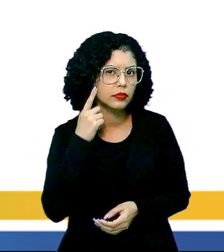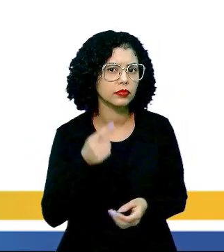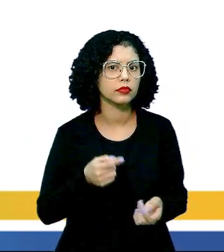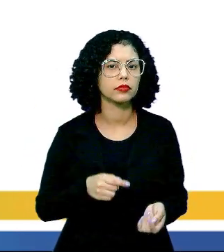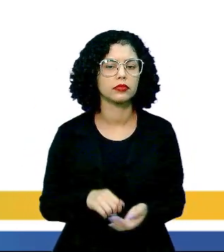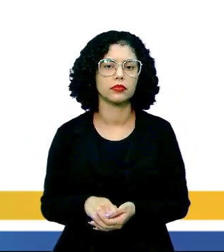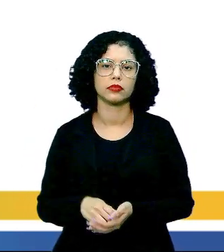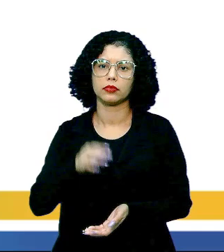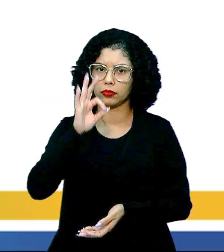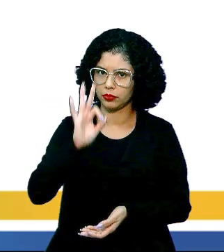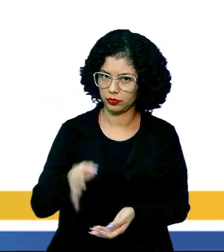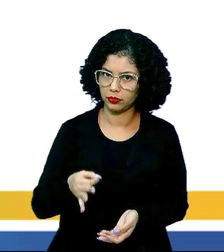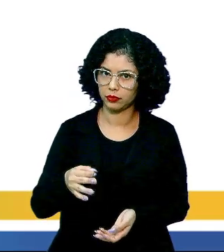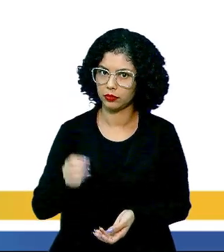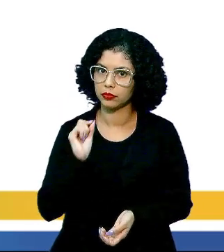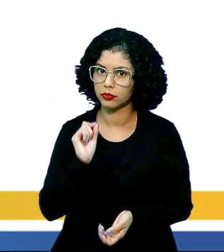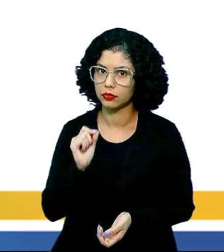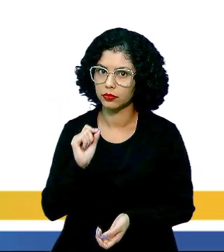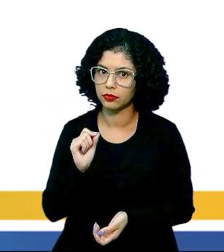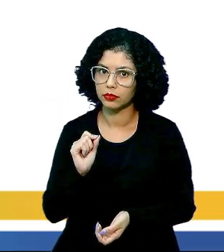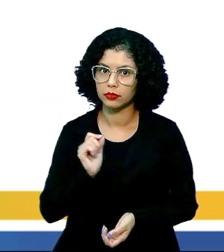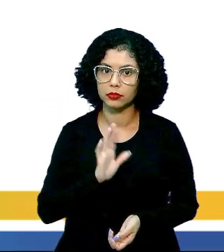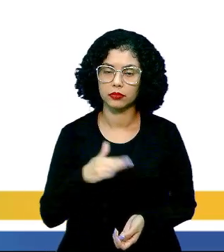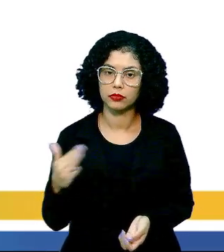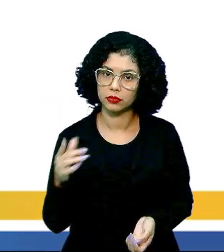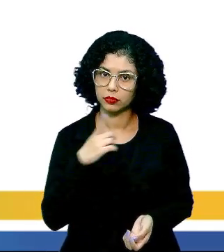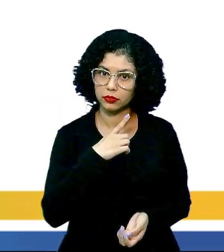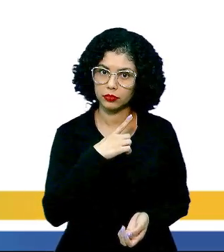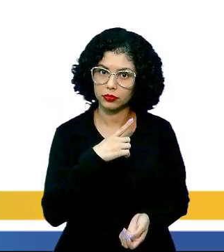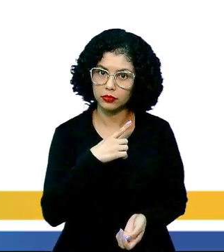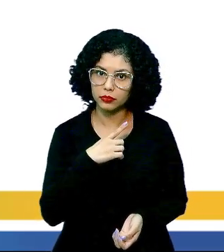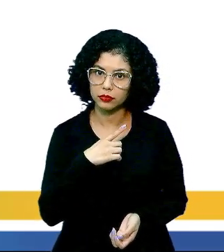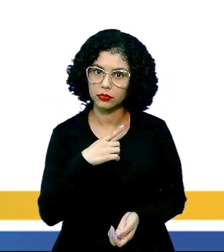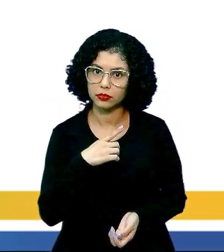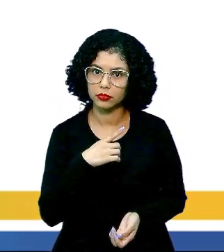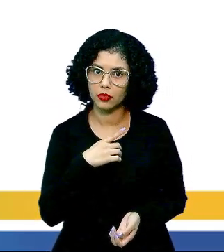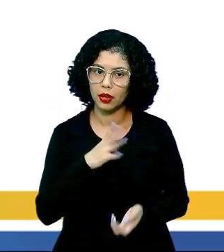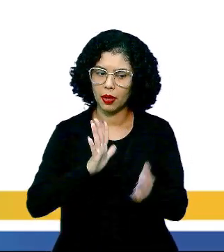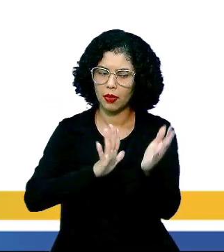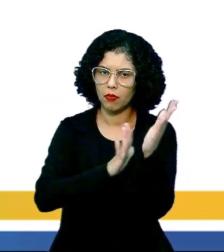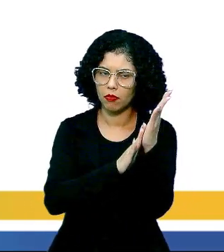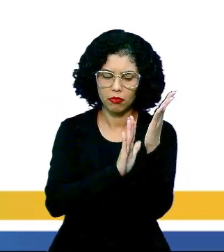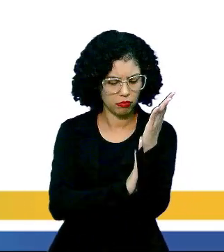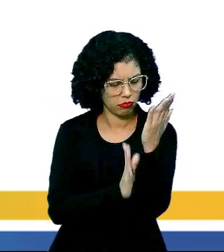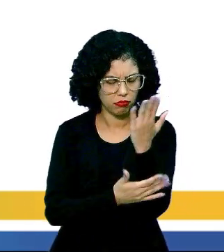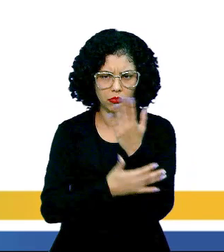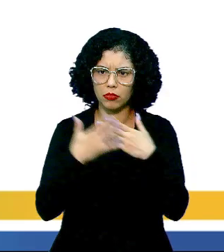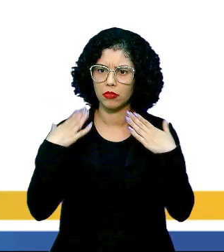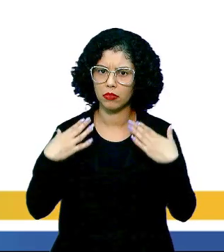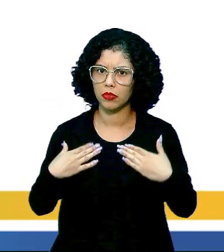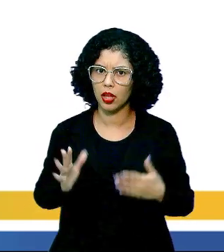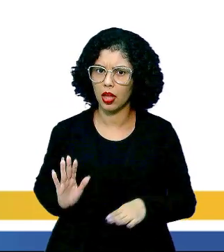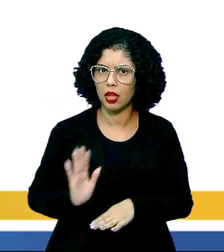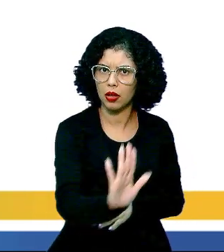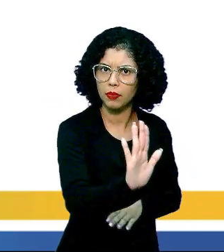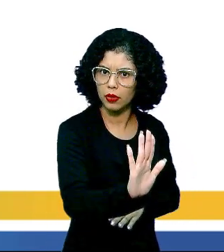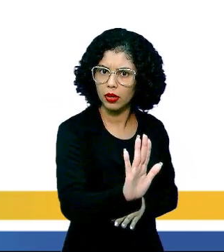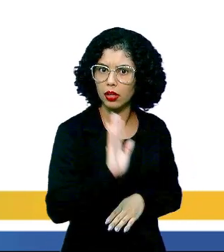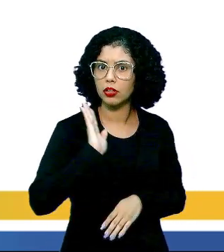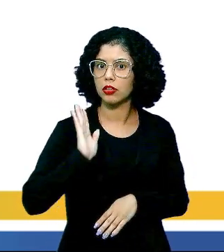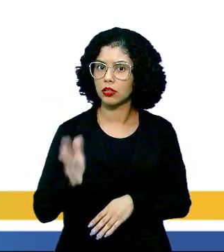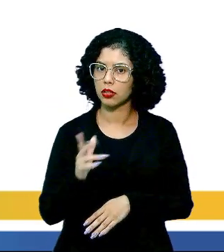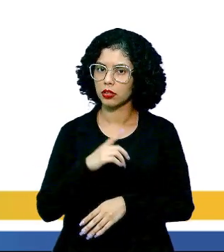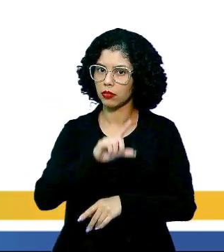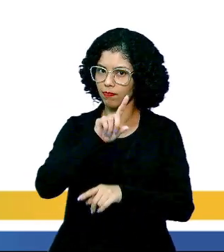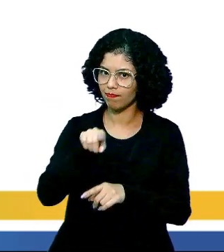aquela confirmação. Mas quando nós temos tocar sem permissão, empurrar, nós já